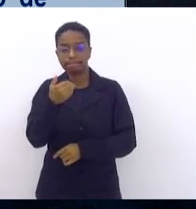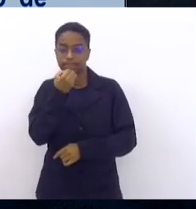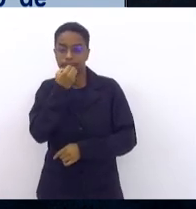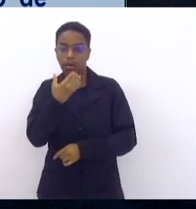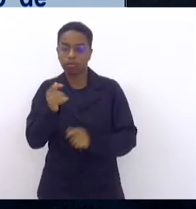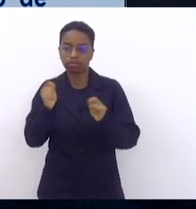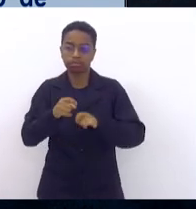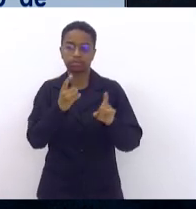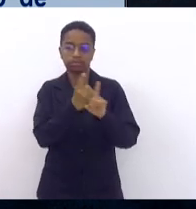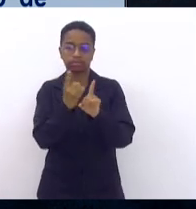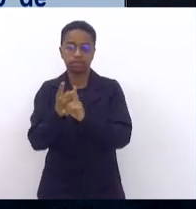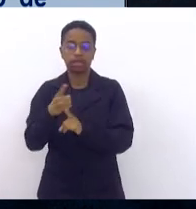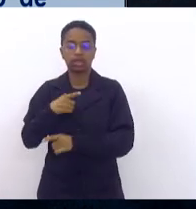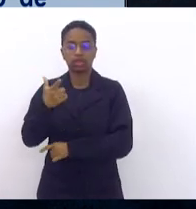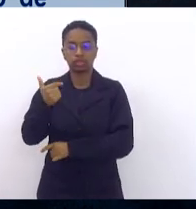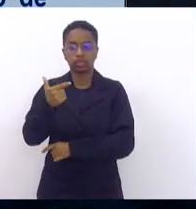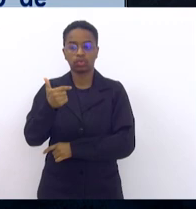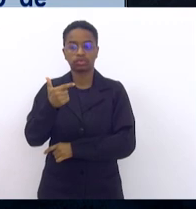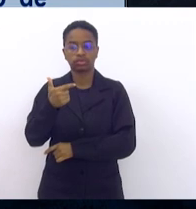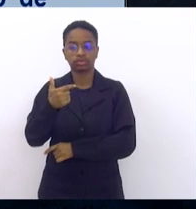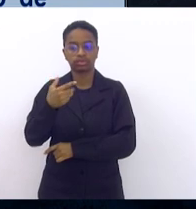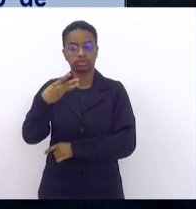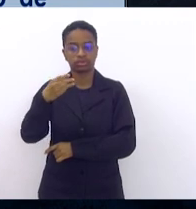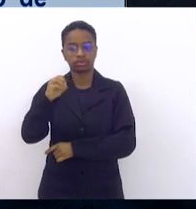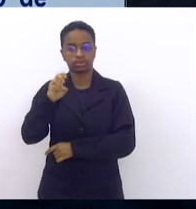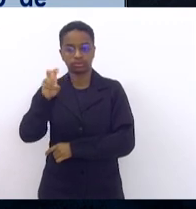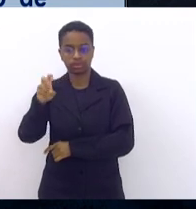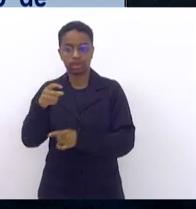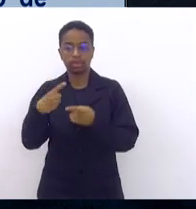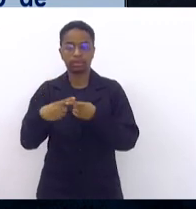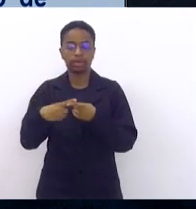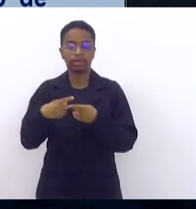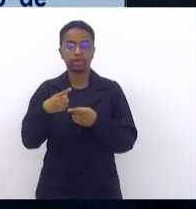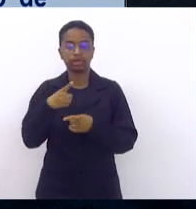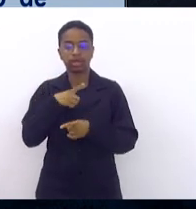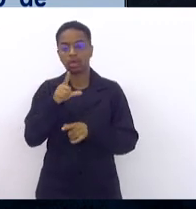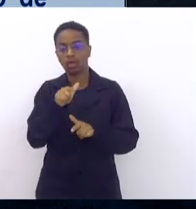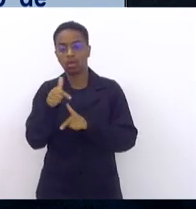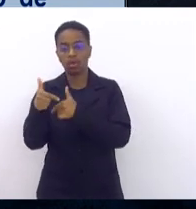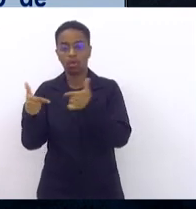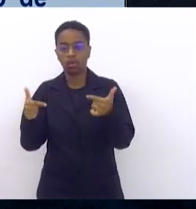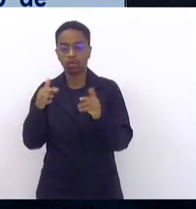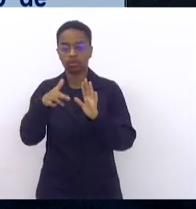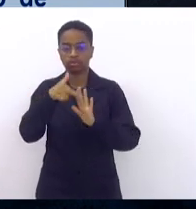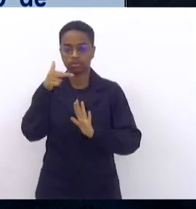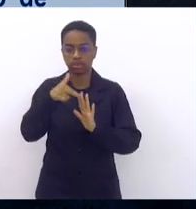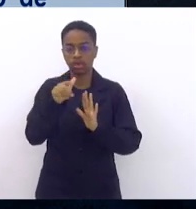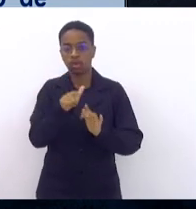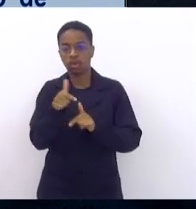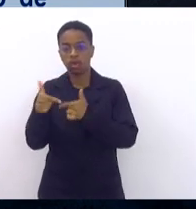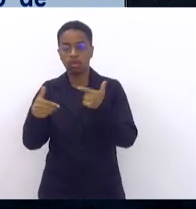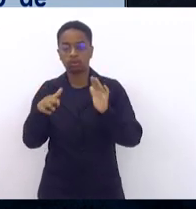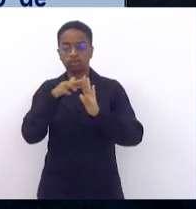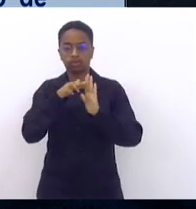com a 12 305 porque dela decorrerão outras outras resoluções outros normativos que